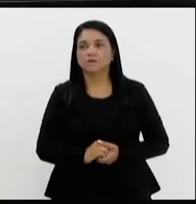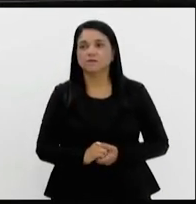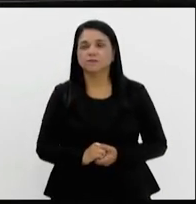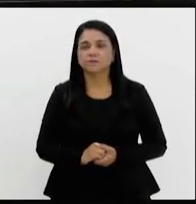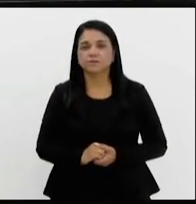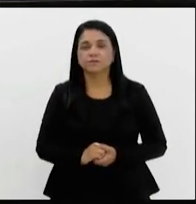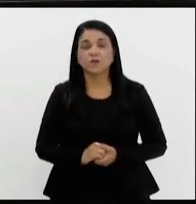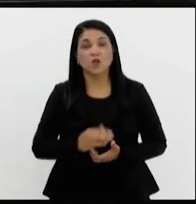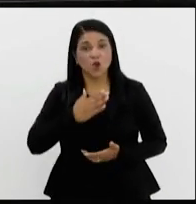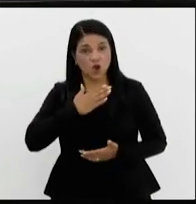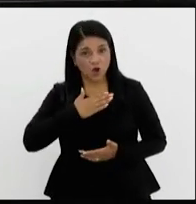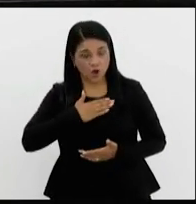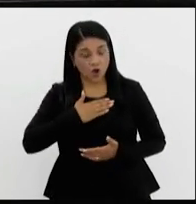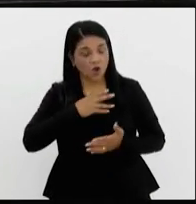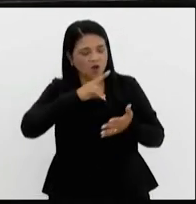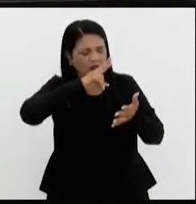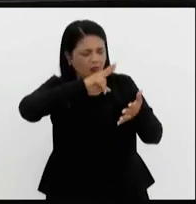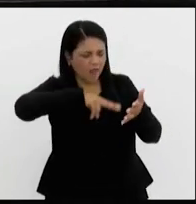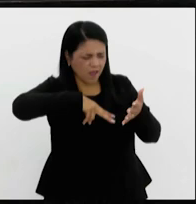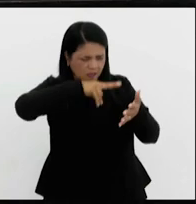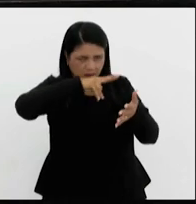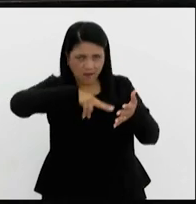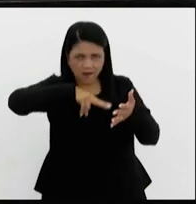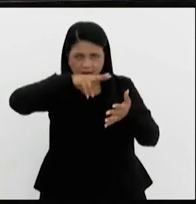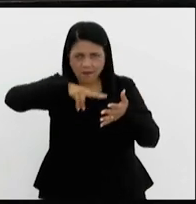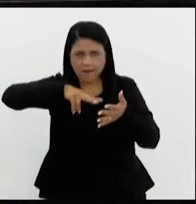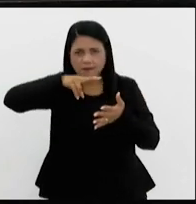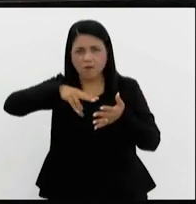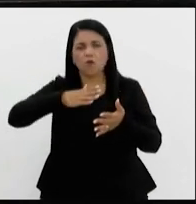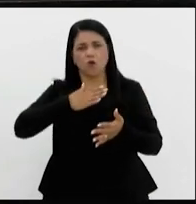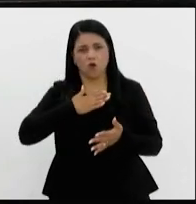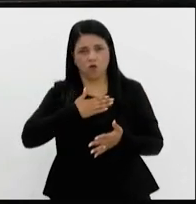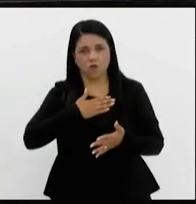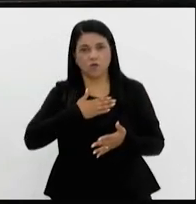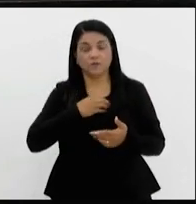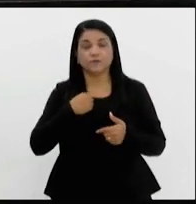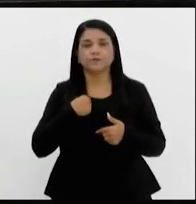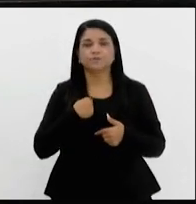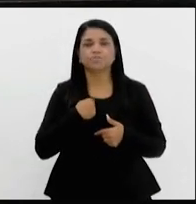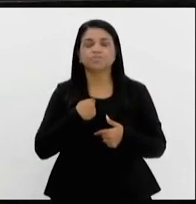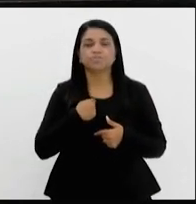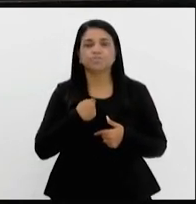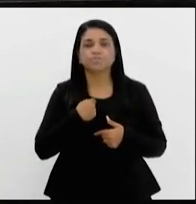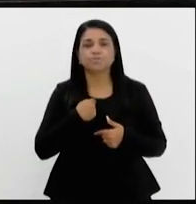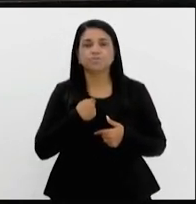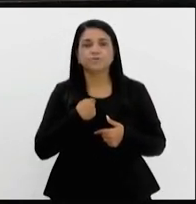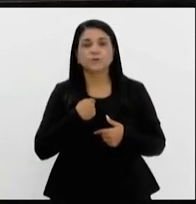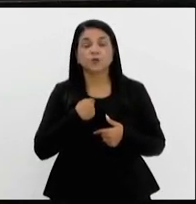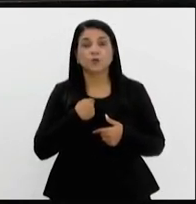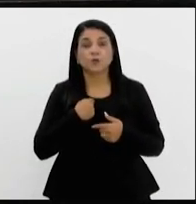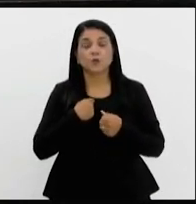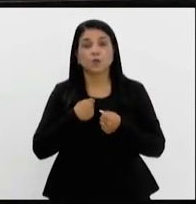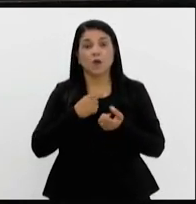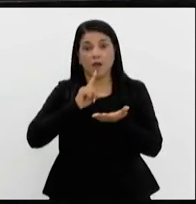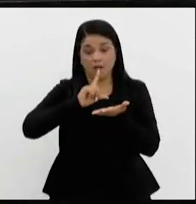Eu gosto de ler, eu gosto muito de ler. E eu peguei um